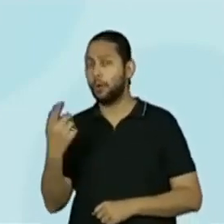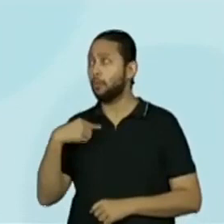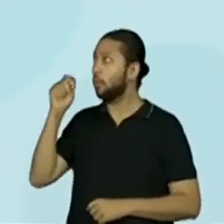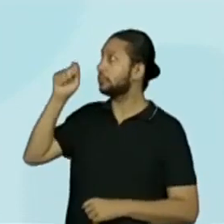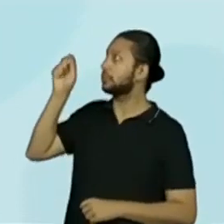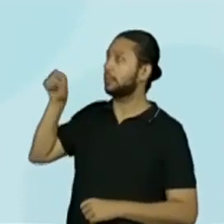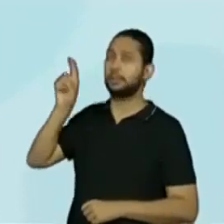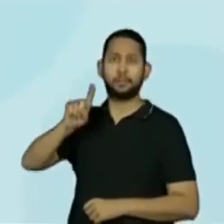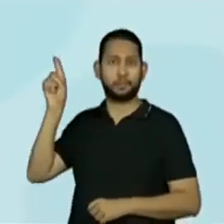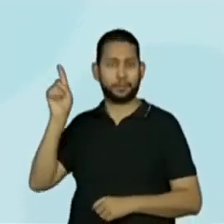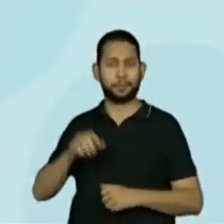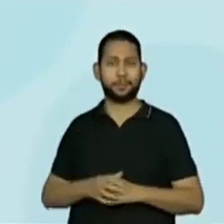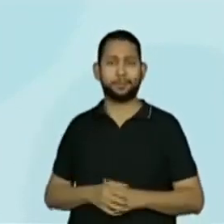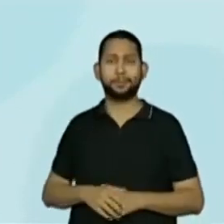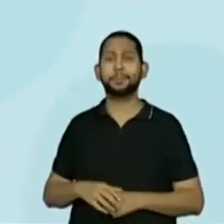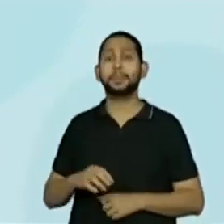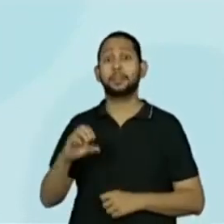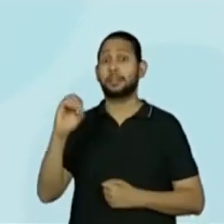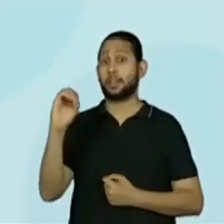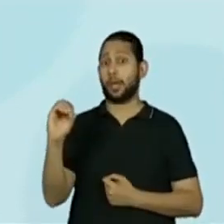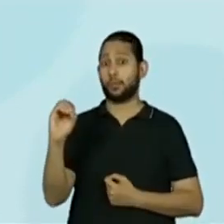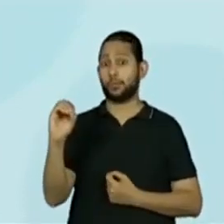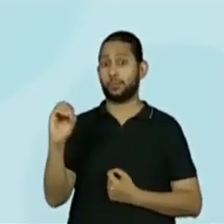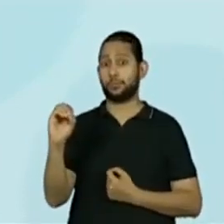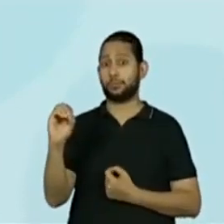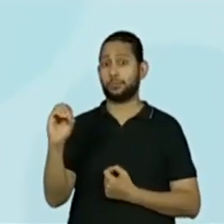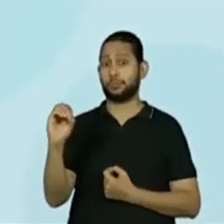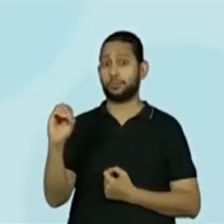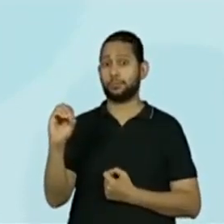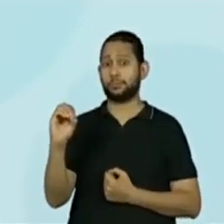em cima. 0,